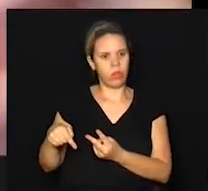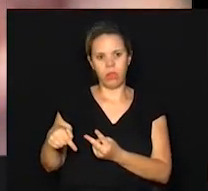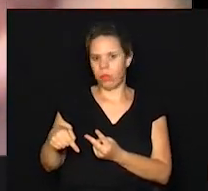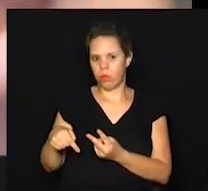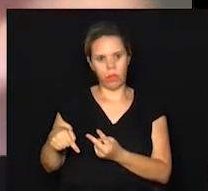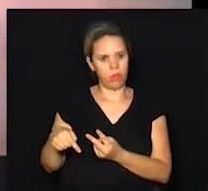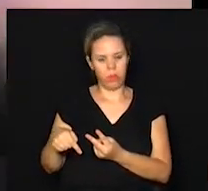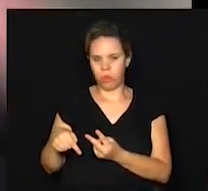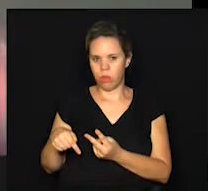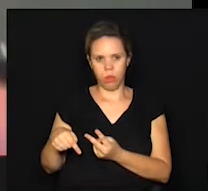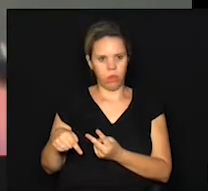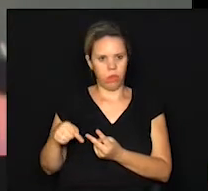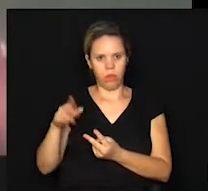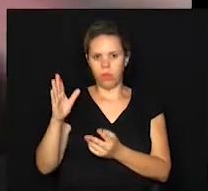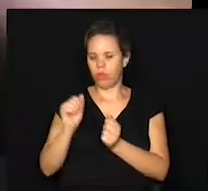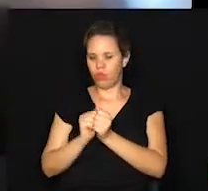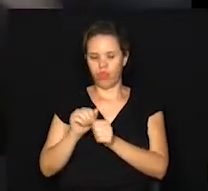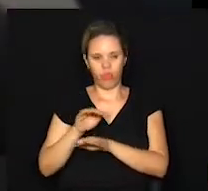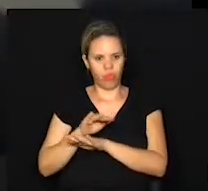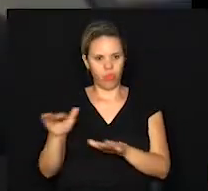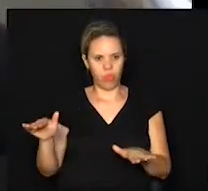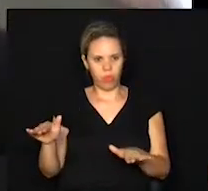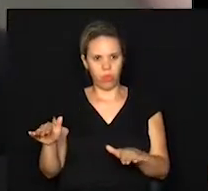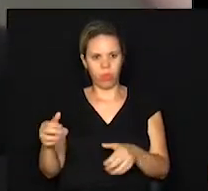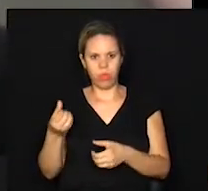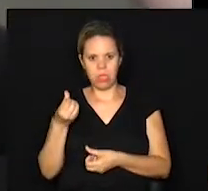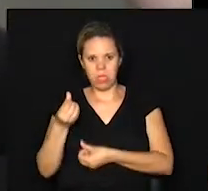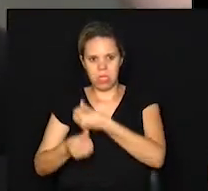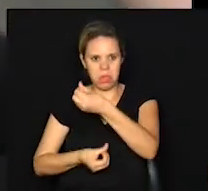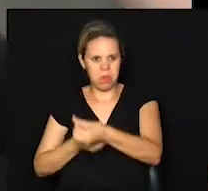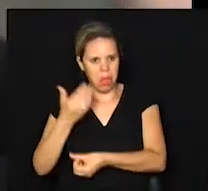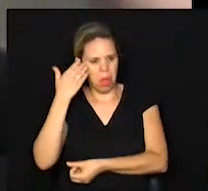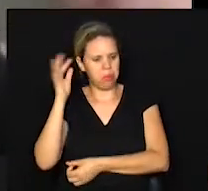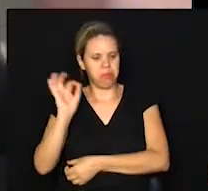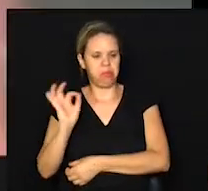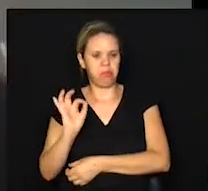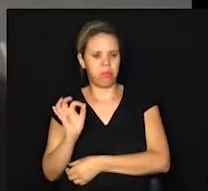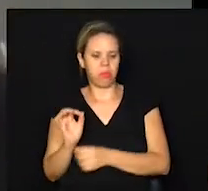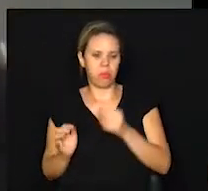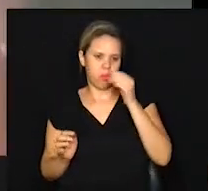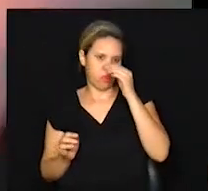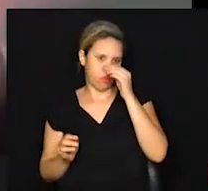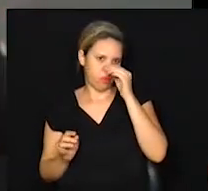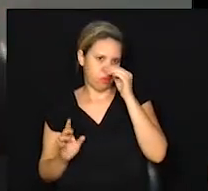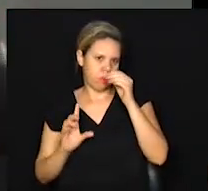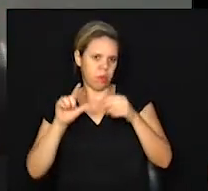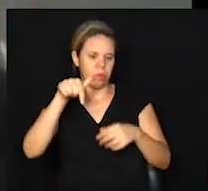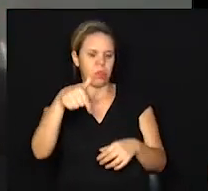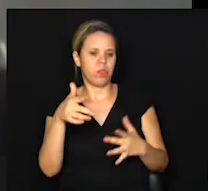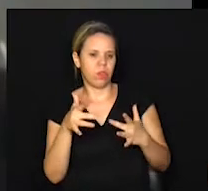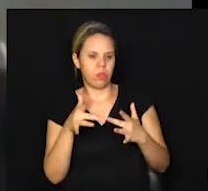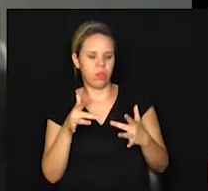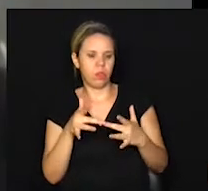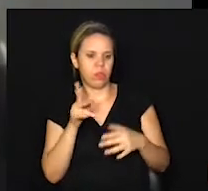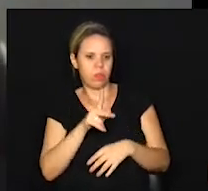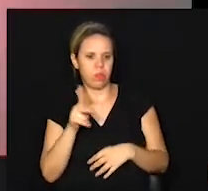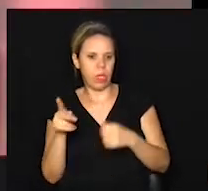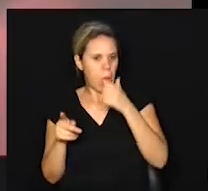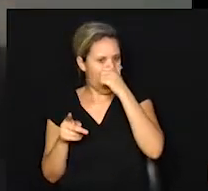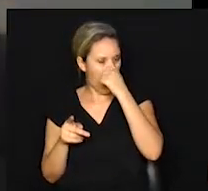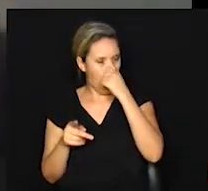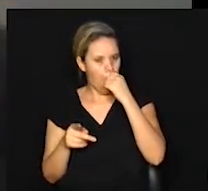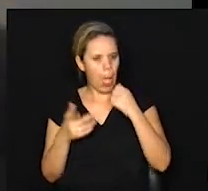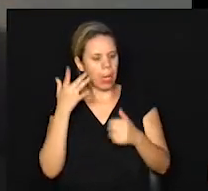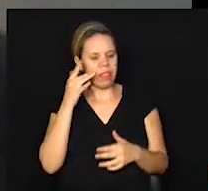aspas, mais conosco nesse semestre, eu não entendi isso, só fui entender quando eu entrei em contato com os professores. Eles não tinham